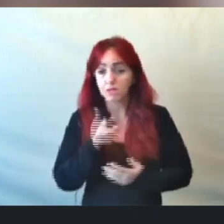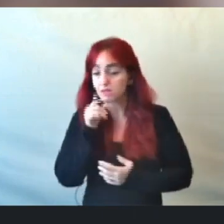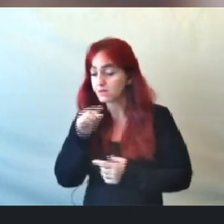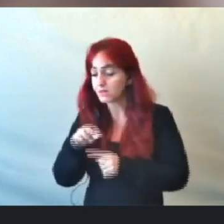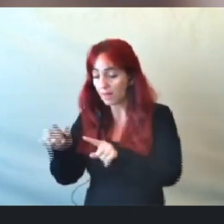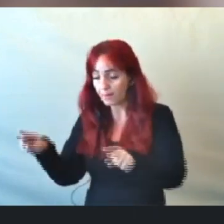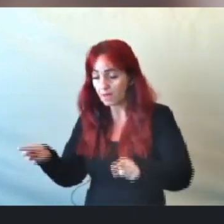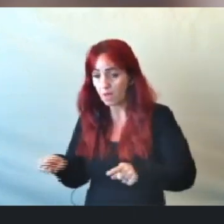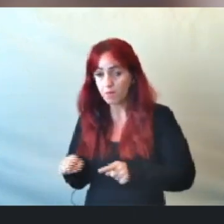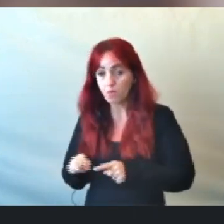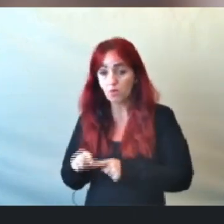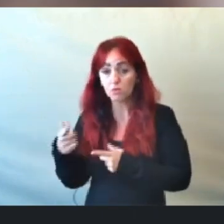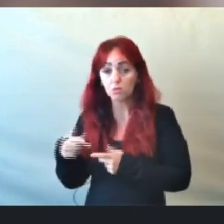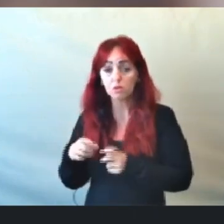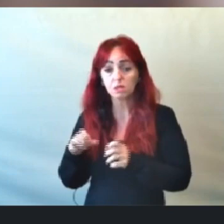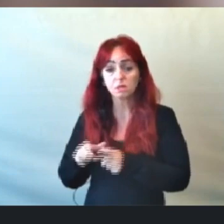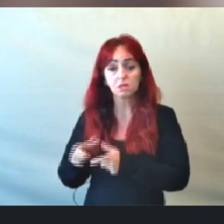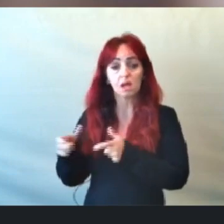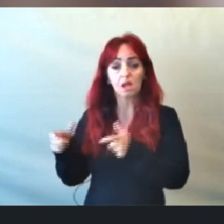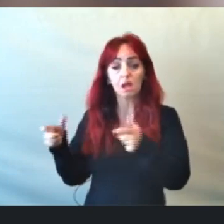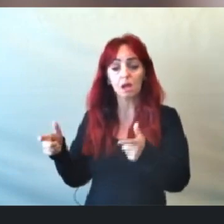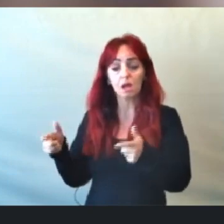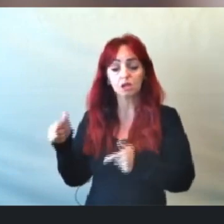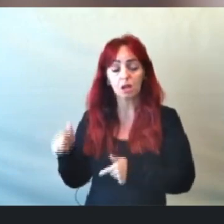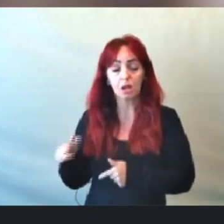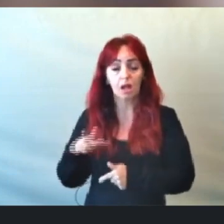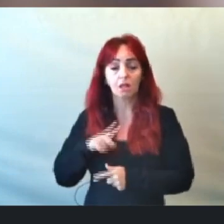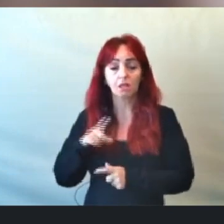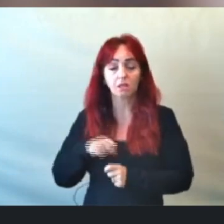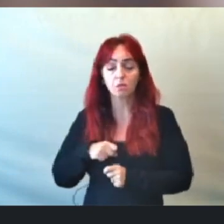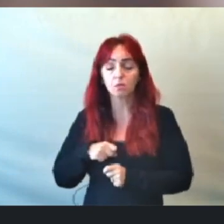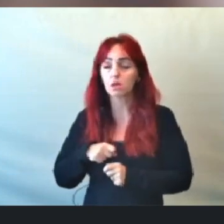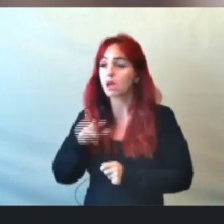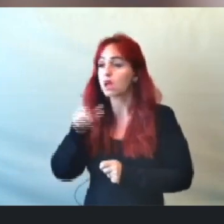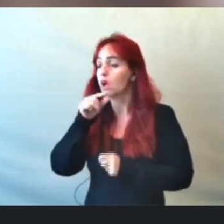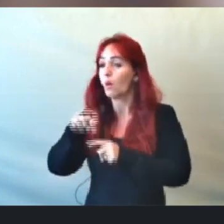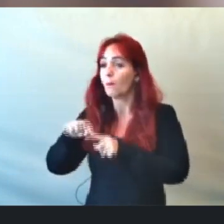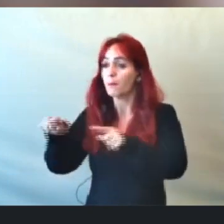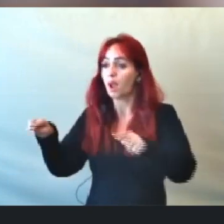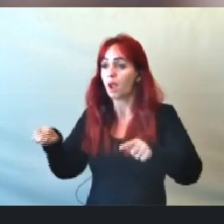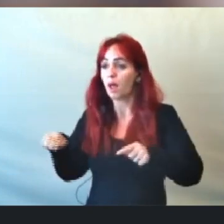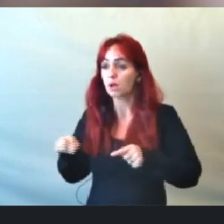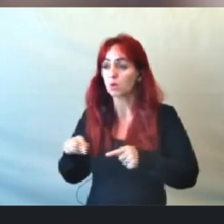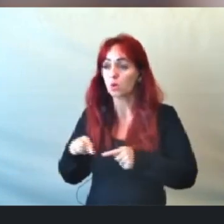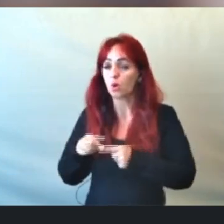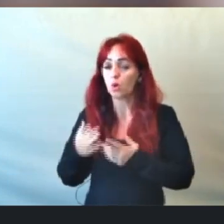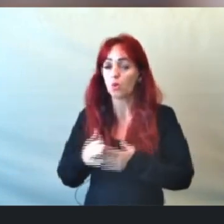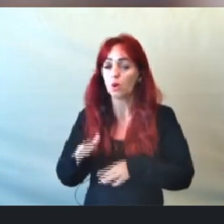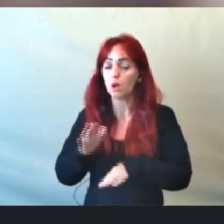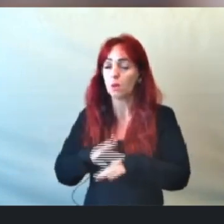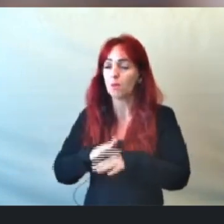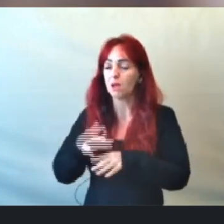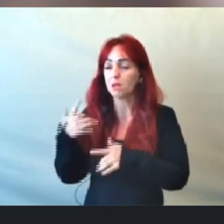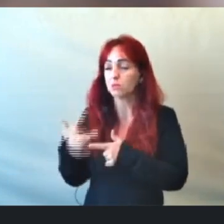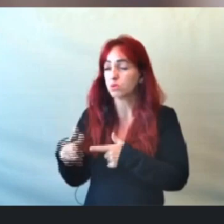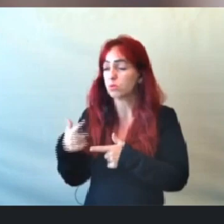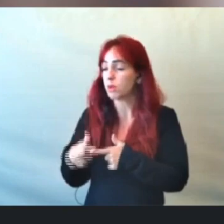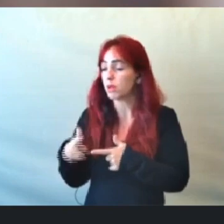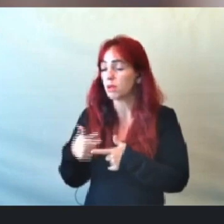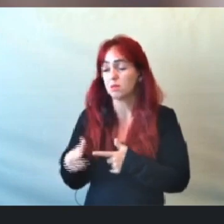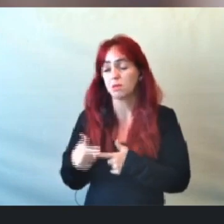né? Então, de ter uma lagoa com muito mais problemas, né, do que se